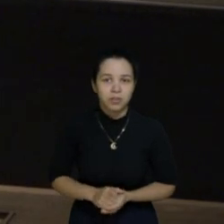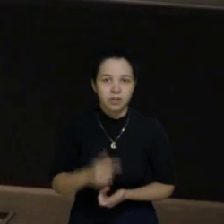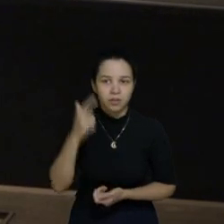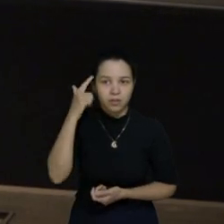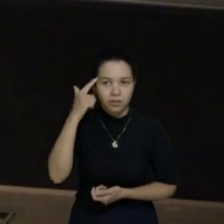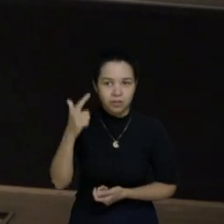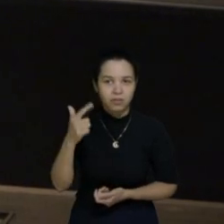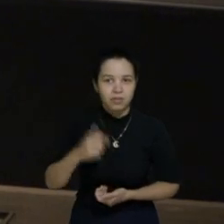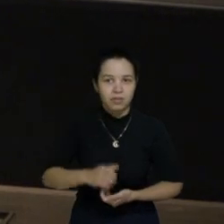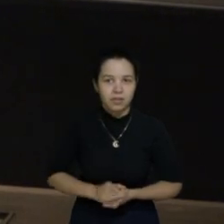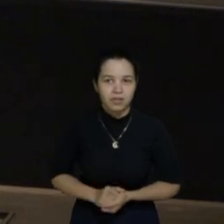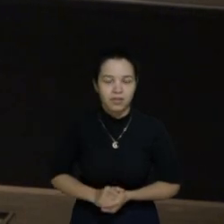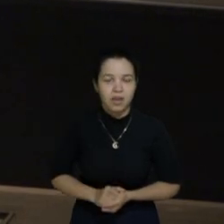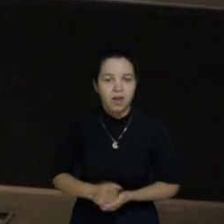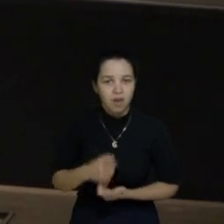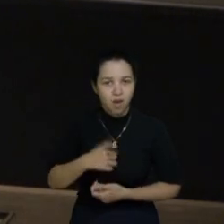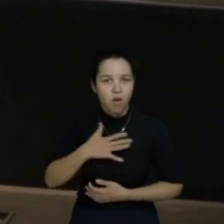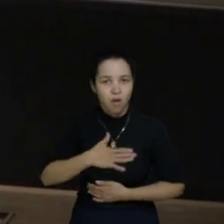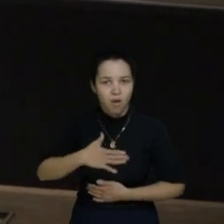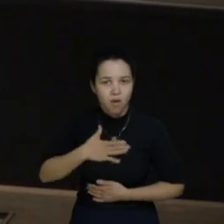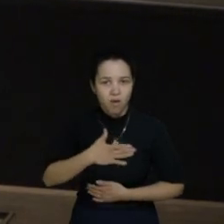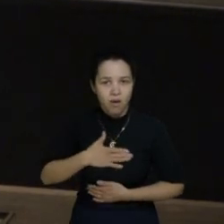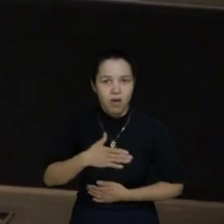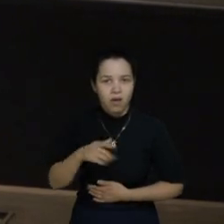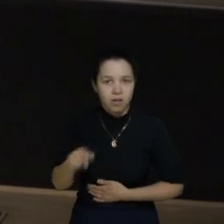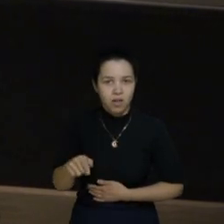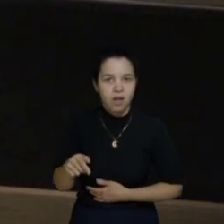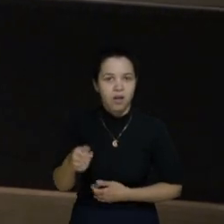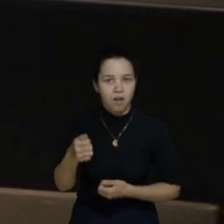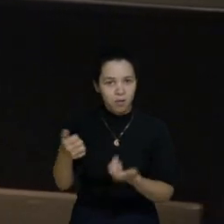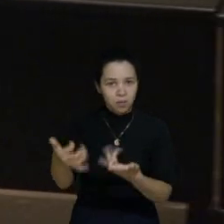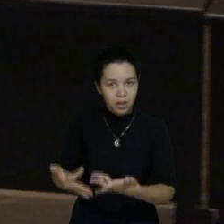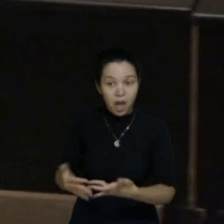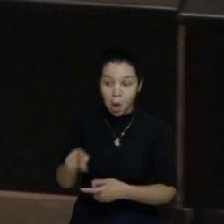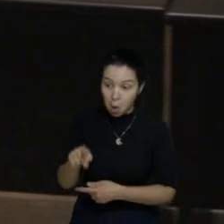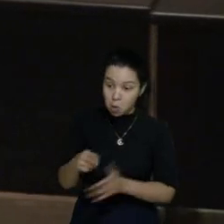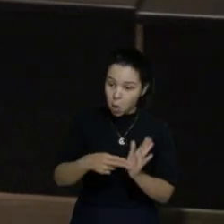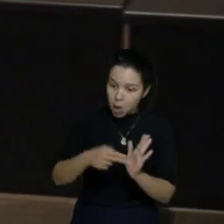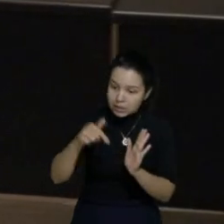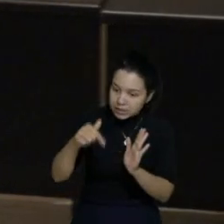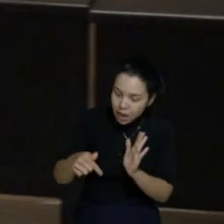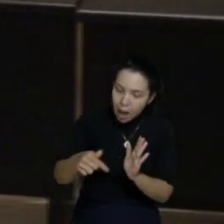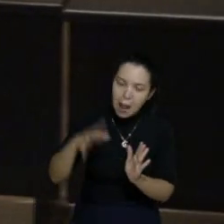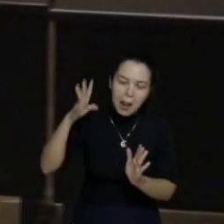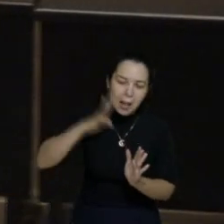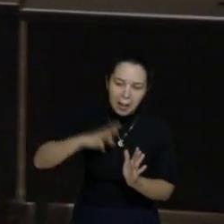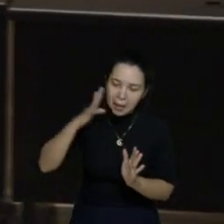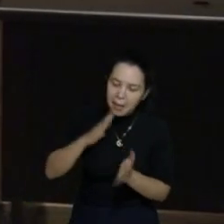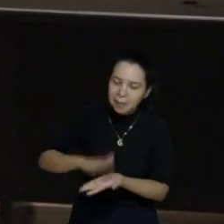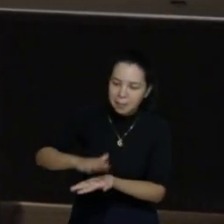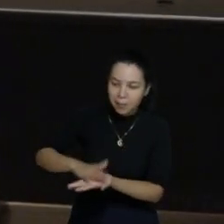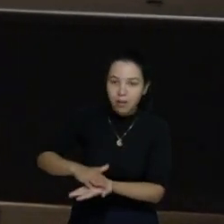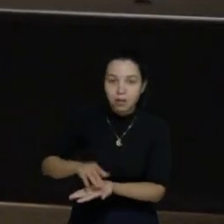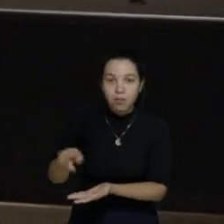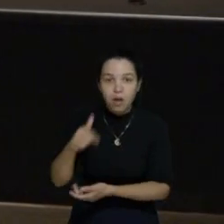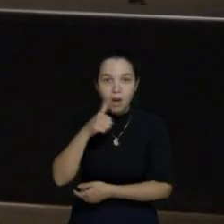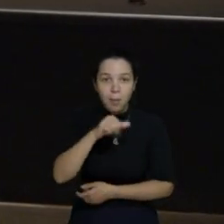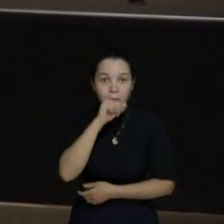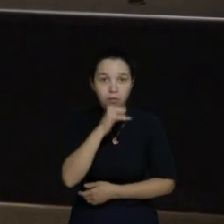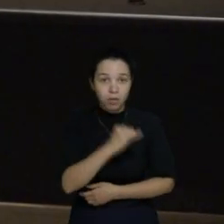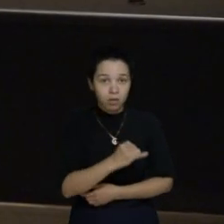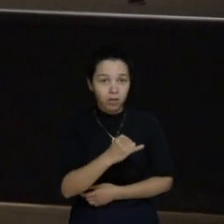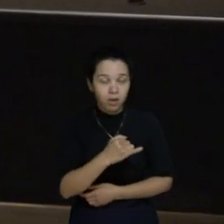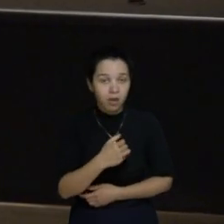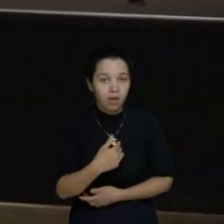eu curtia para caramba o set dela falava Ai que legal tirou set na prova tal ela falou mãe eu